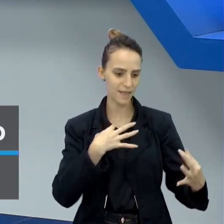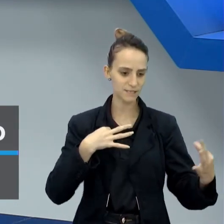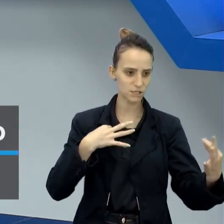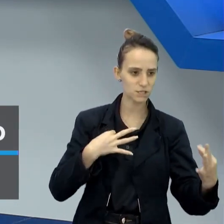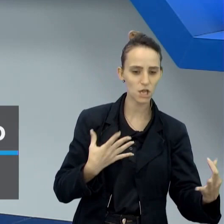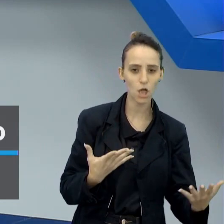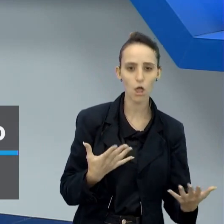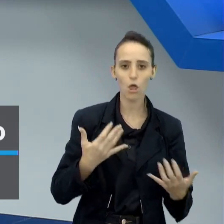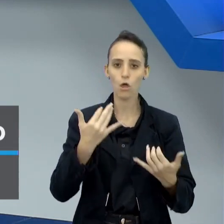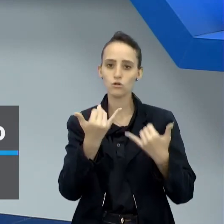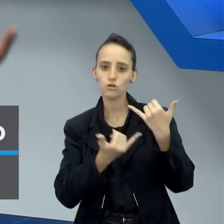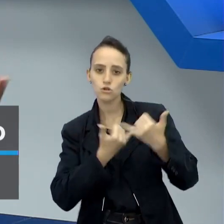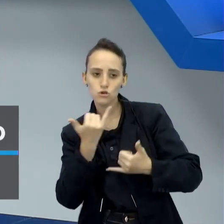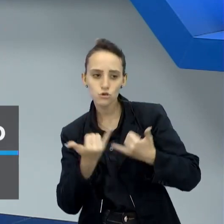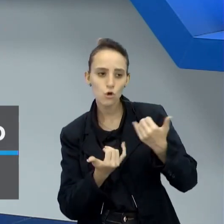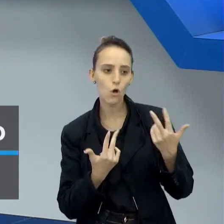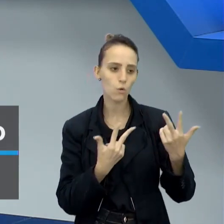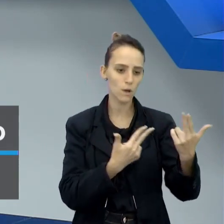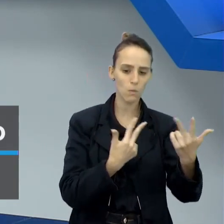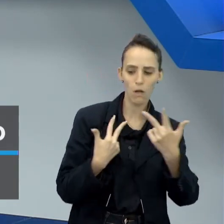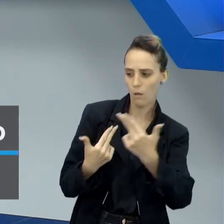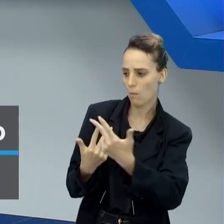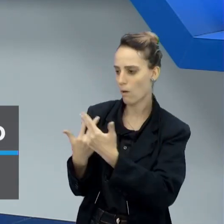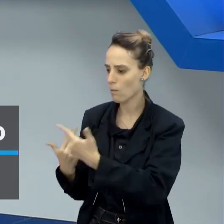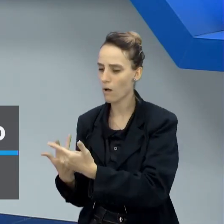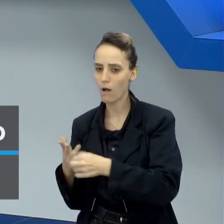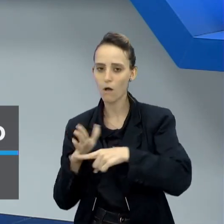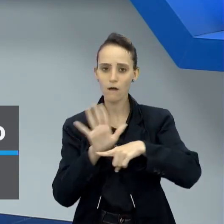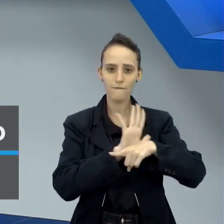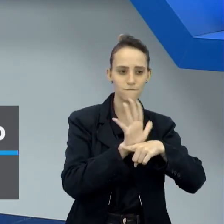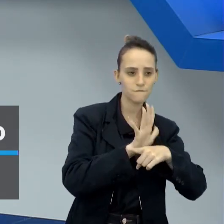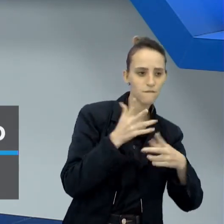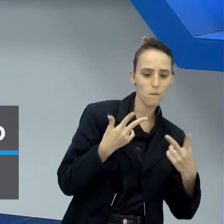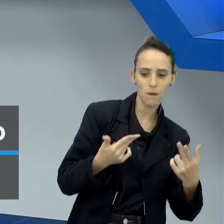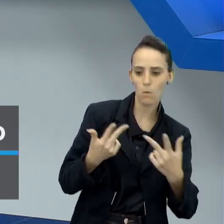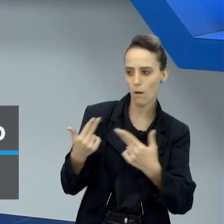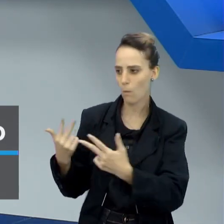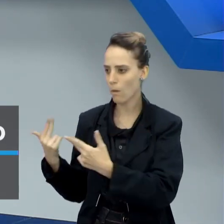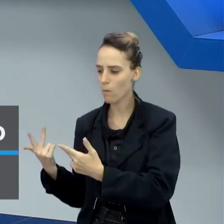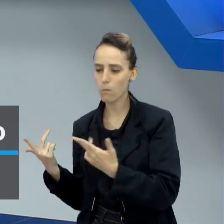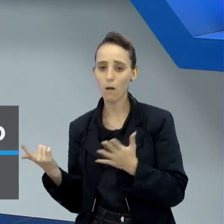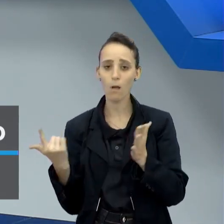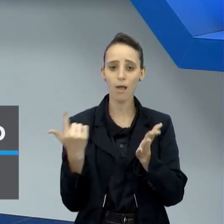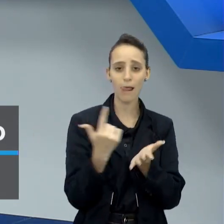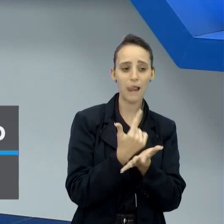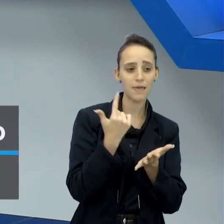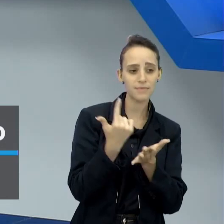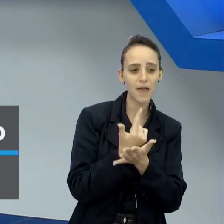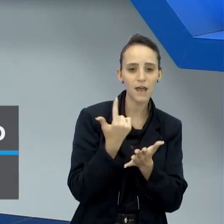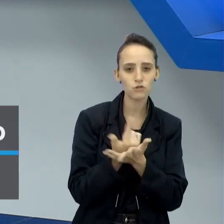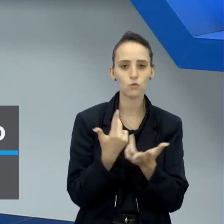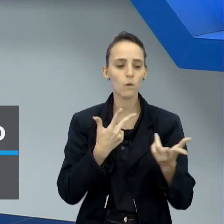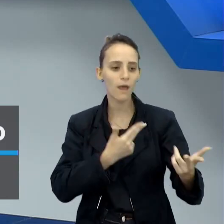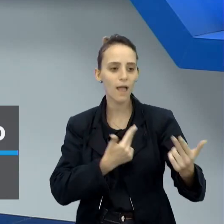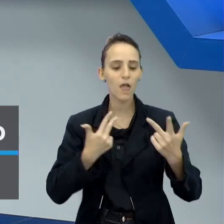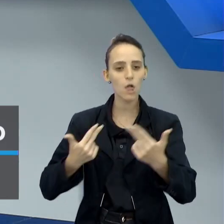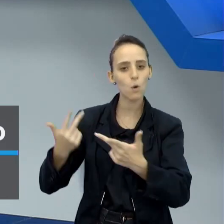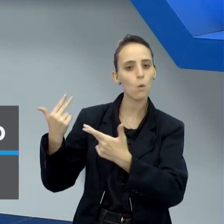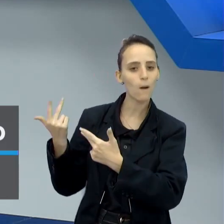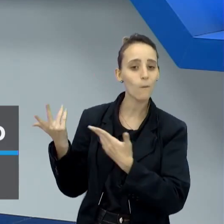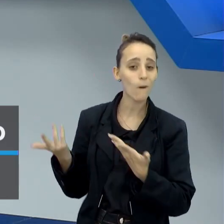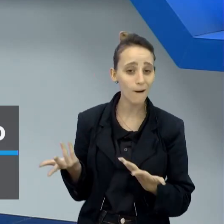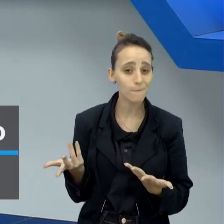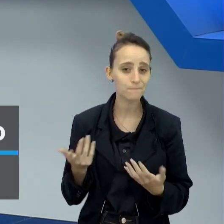mesmos são os mesmos filmes, é a mesma literatura. Essa cultura de massa, ela é produzida para as